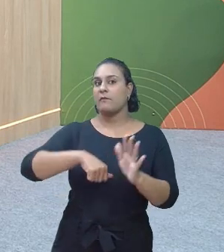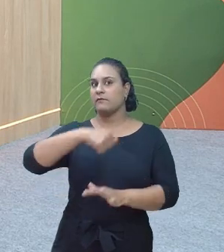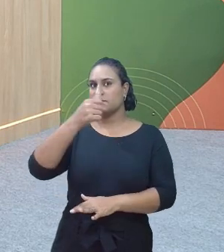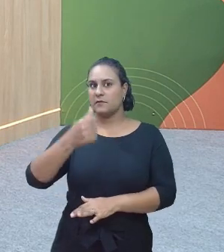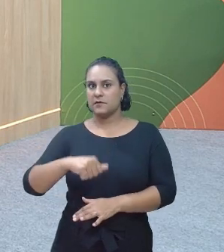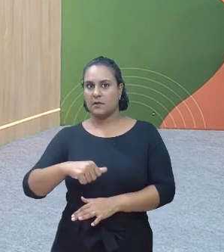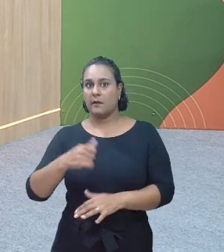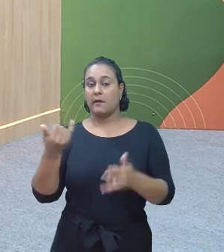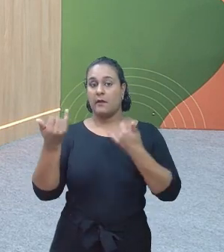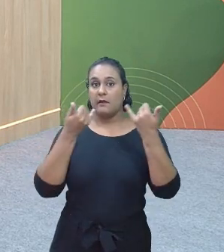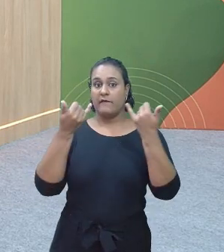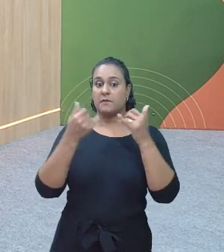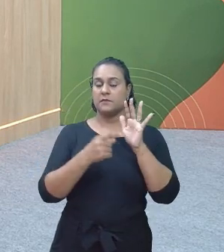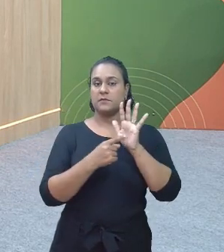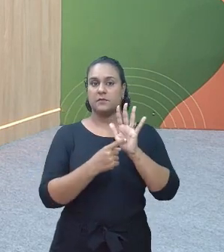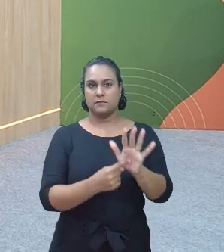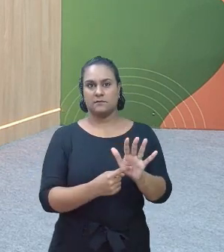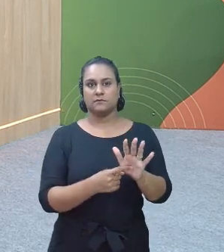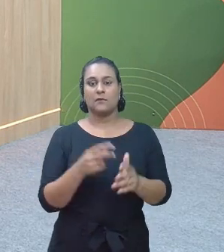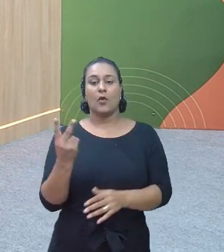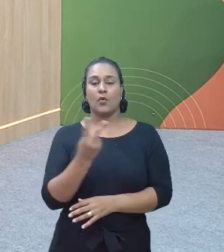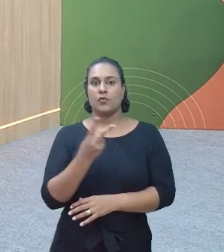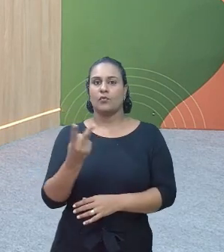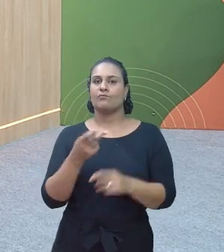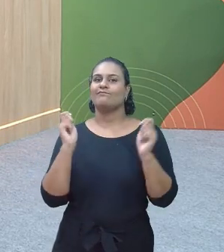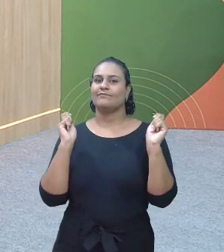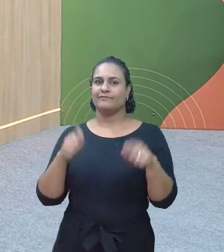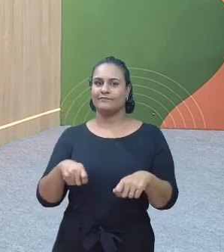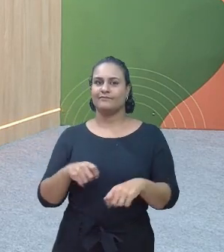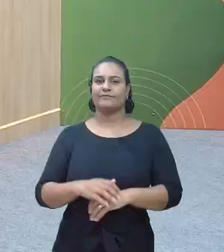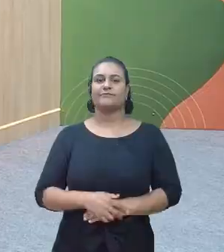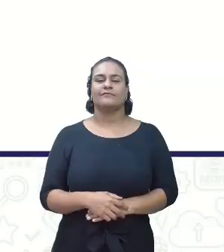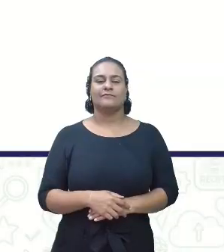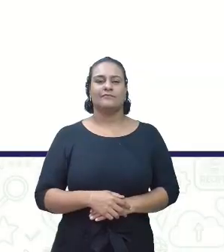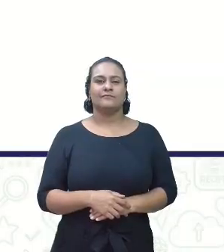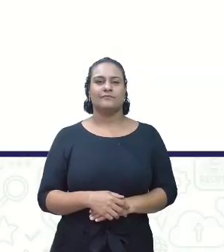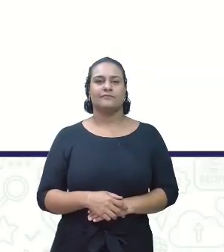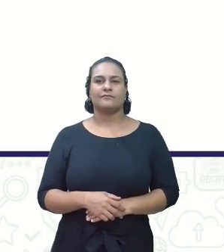passar. Para essa situação, os dois são possíveis.